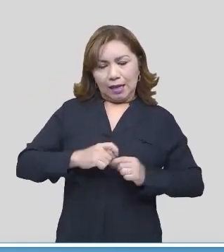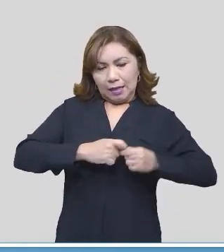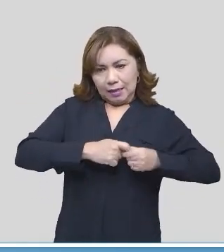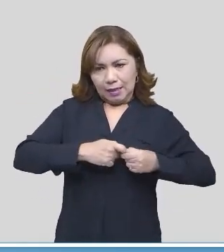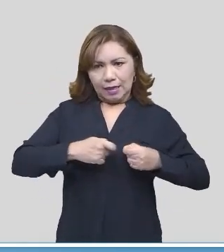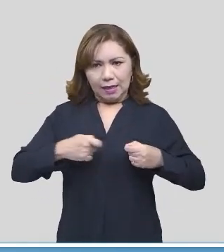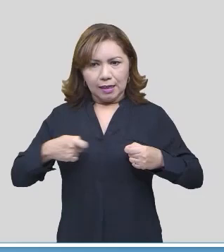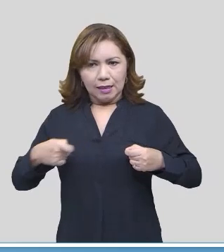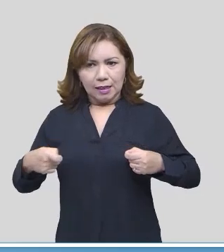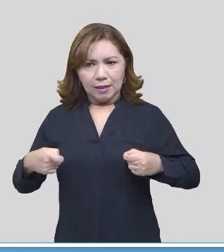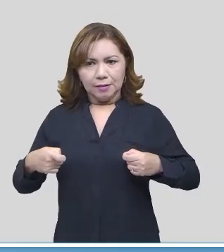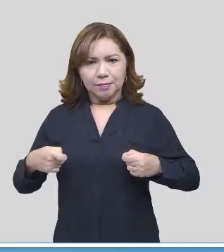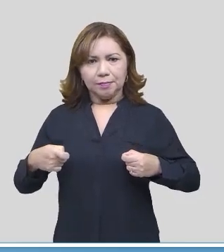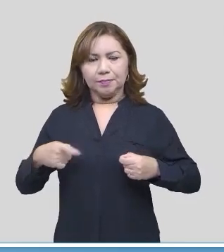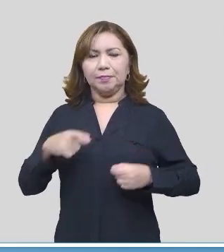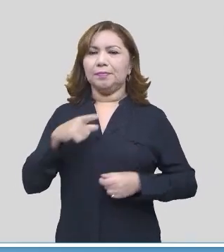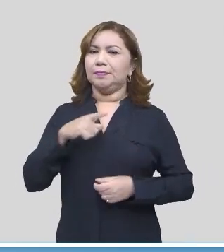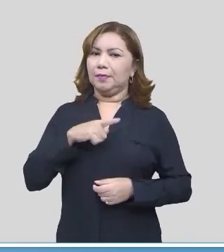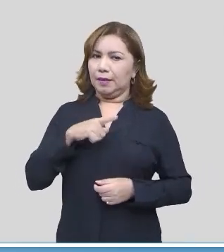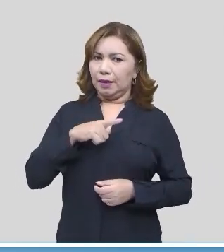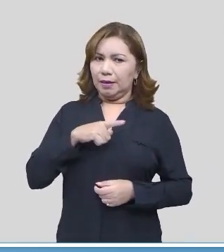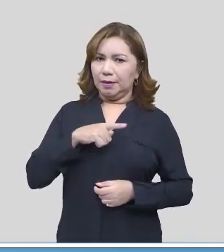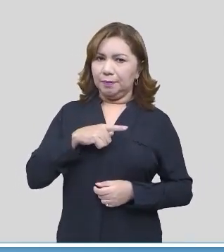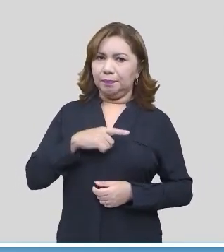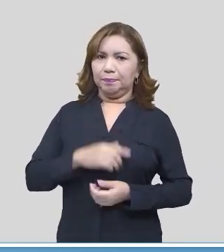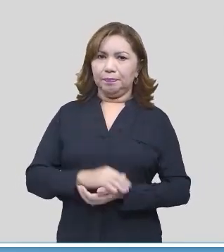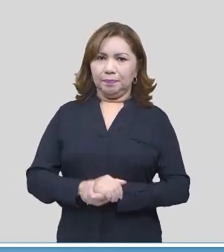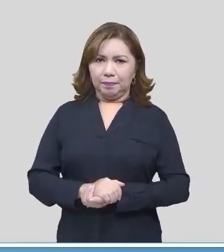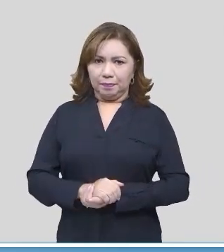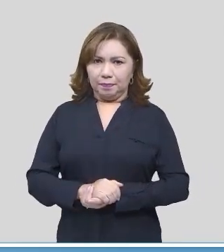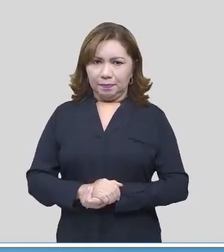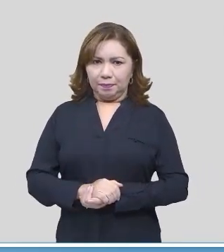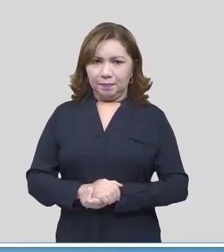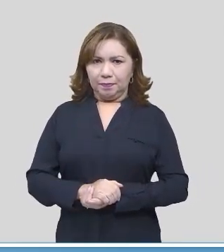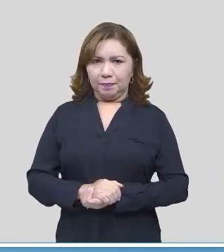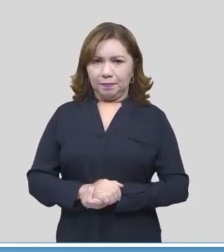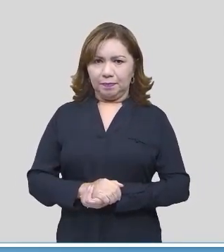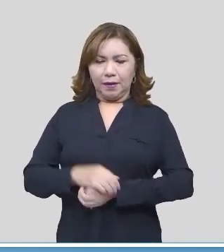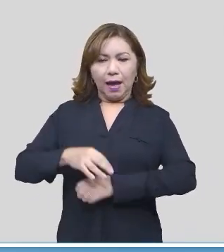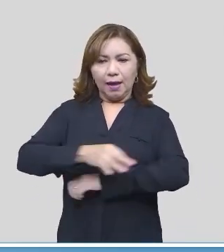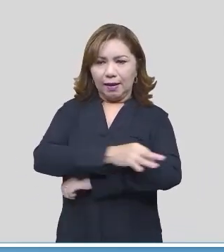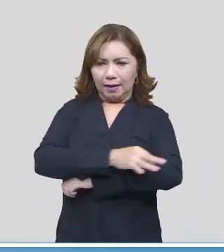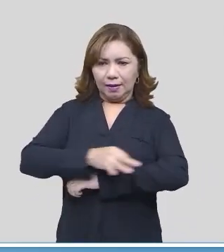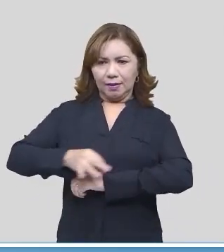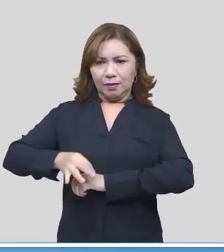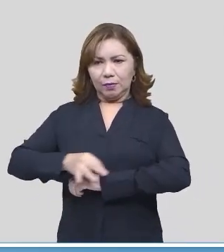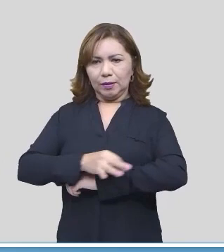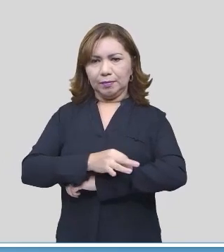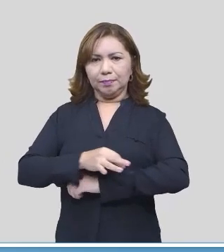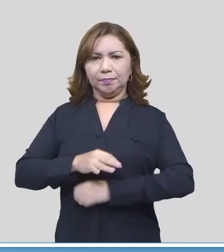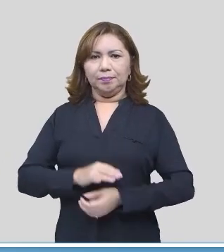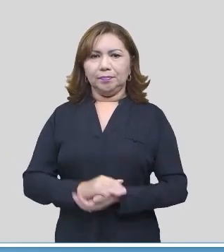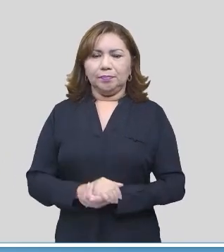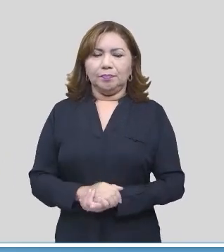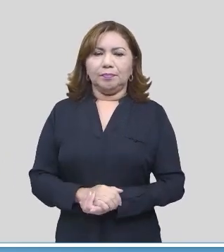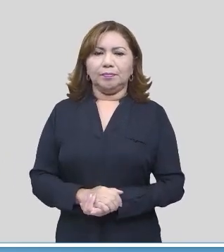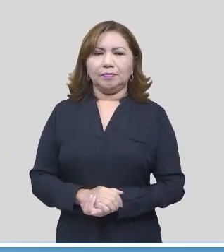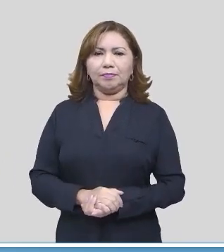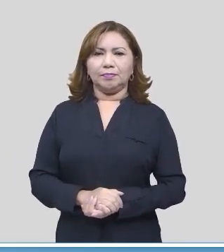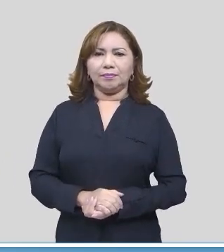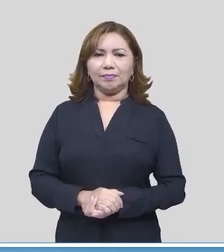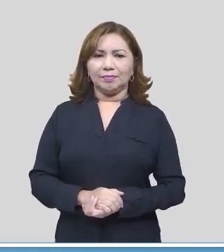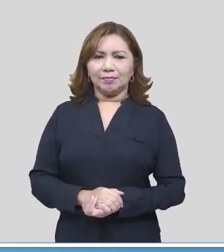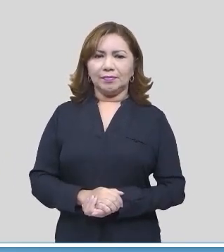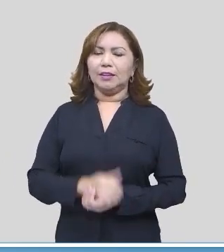cenários hoje da nossa aula. Temos também aí a régua. A régua sempre está aí no